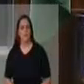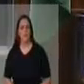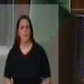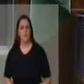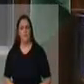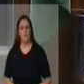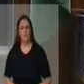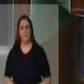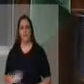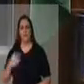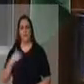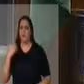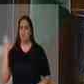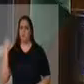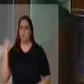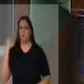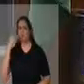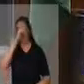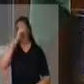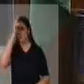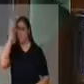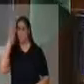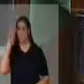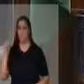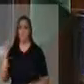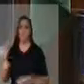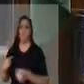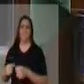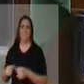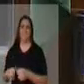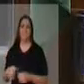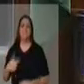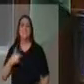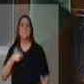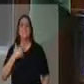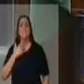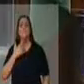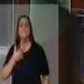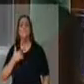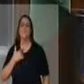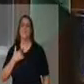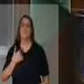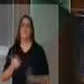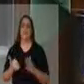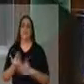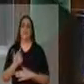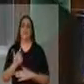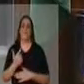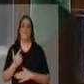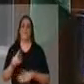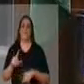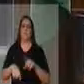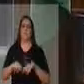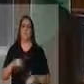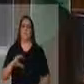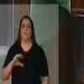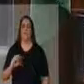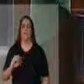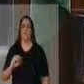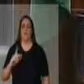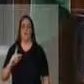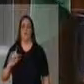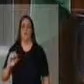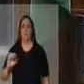no município que eu fui prefeito. Eu tinha muita vontade, quando fui prefeito, de comprar colposcópio e não conseguia, porque o